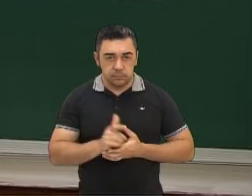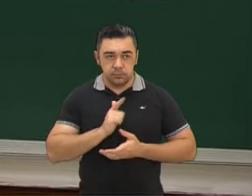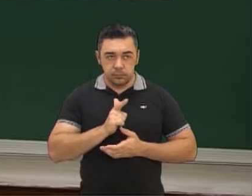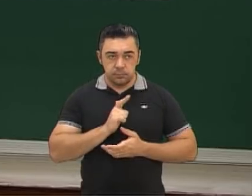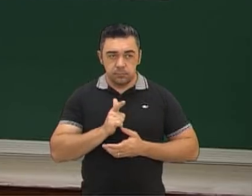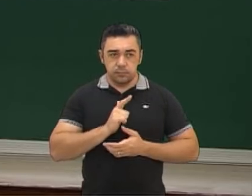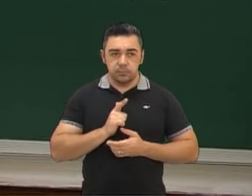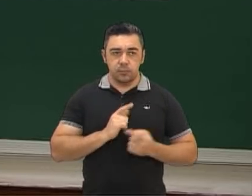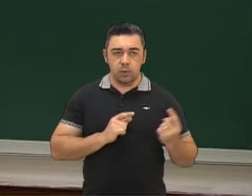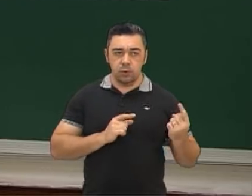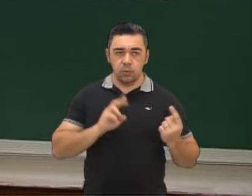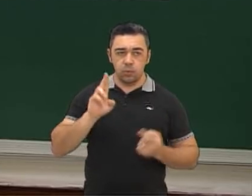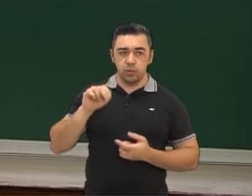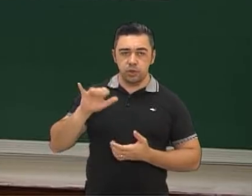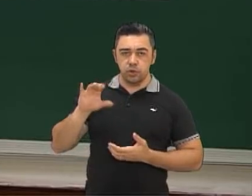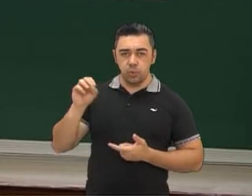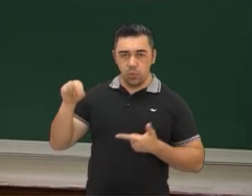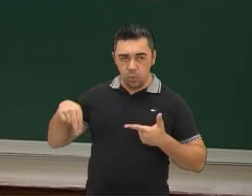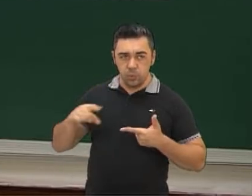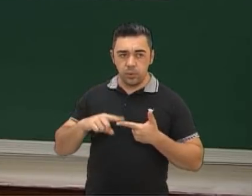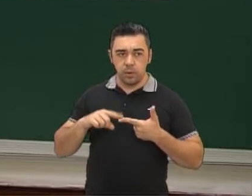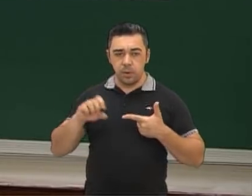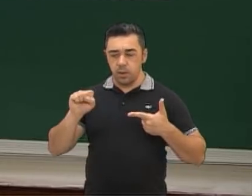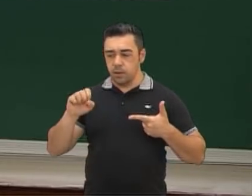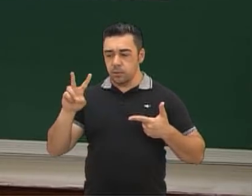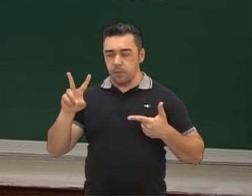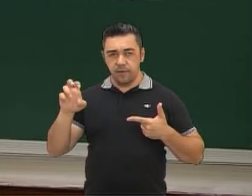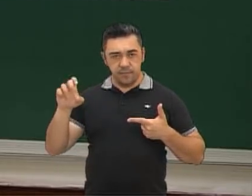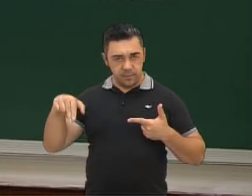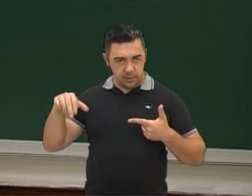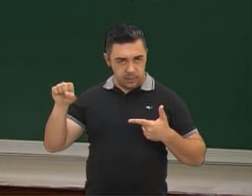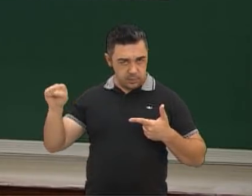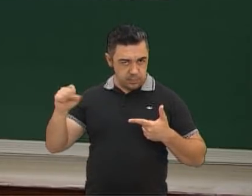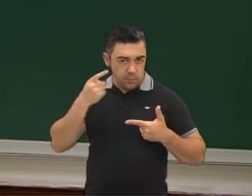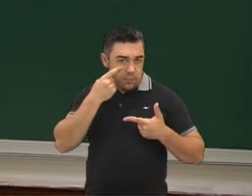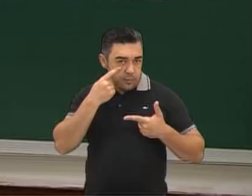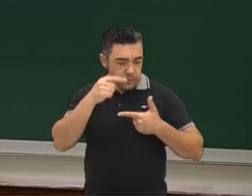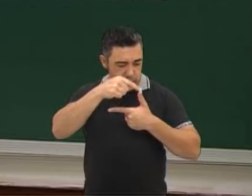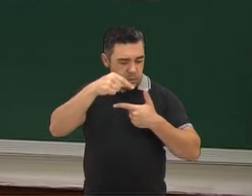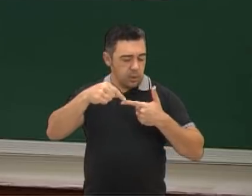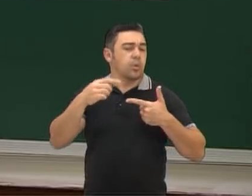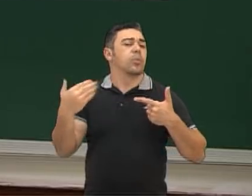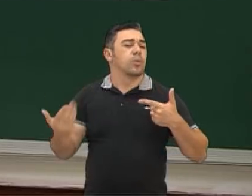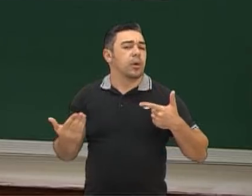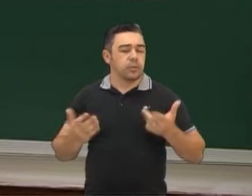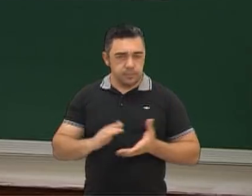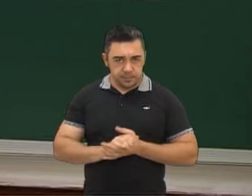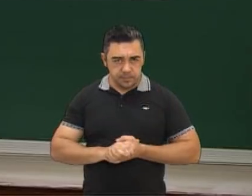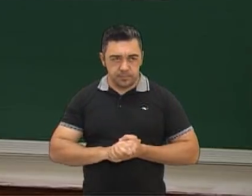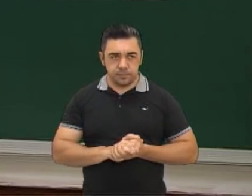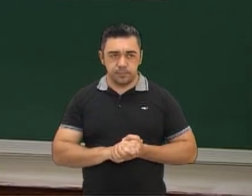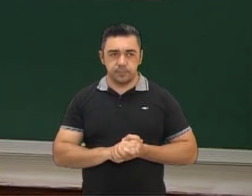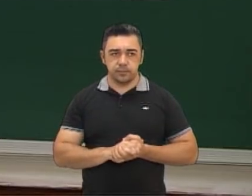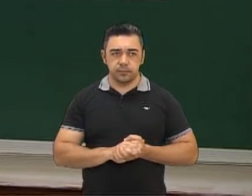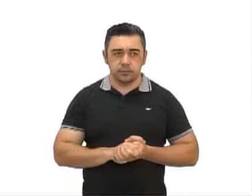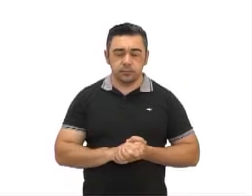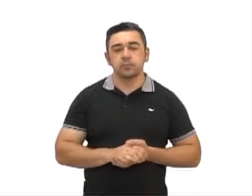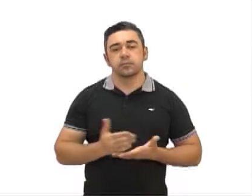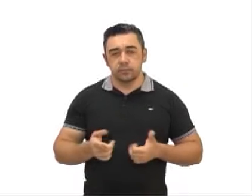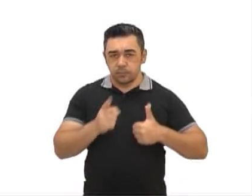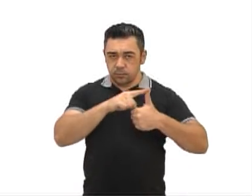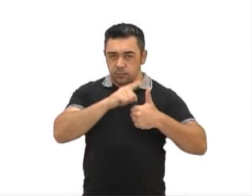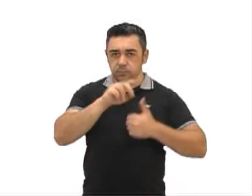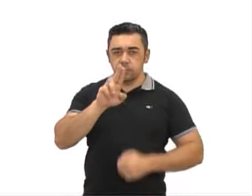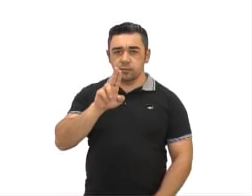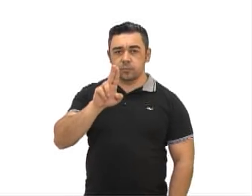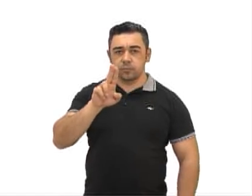rugby union e o rugby sevens. A gente já vai ver um pouquinho mais sobre essas duas aí, tá? O